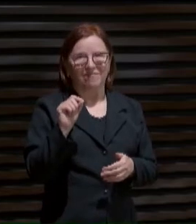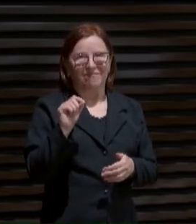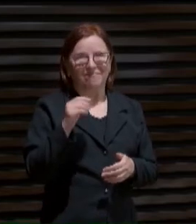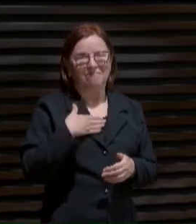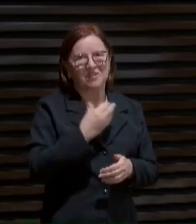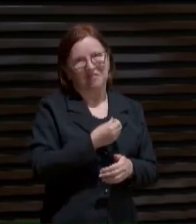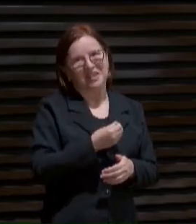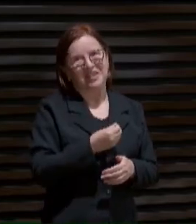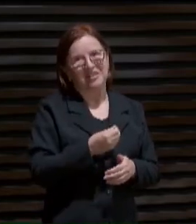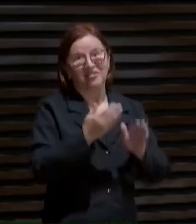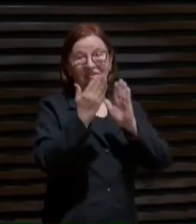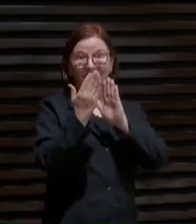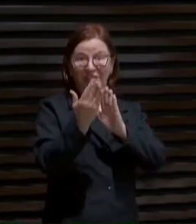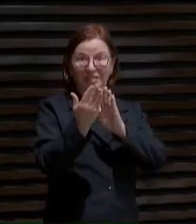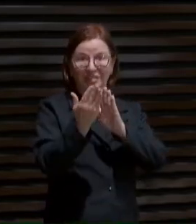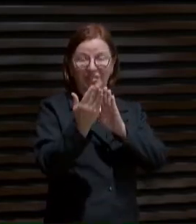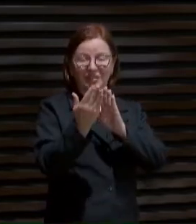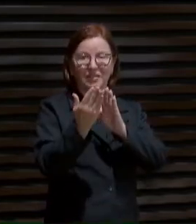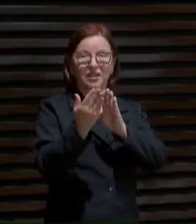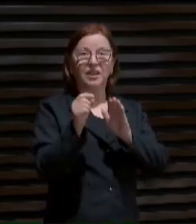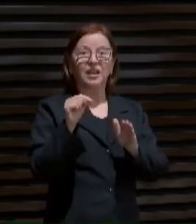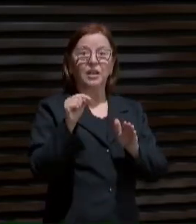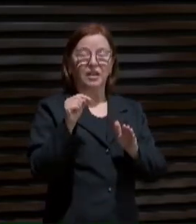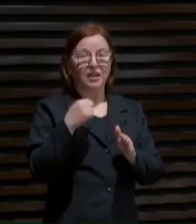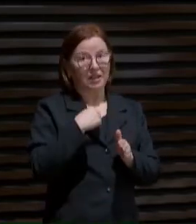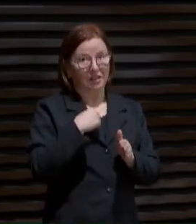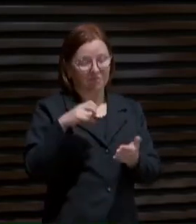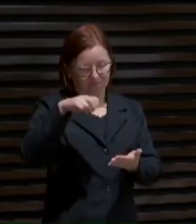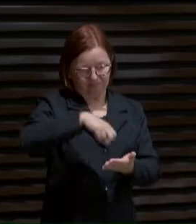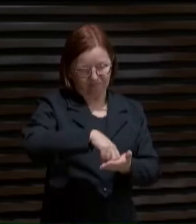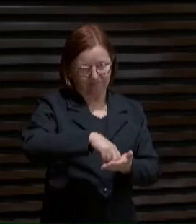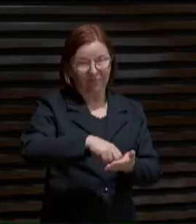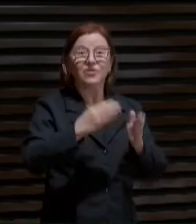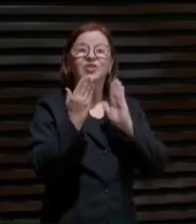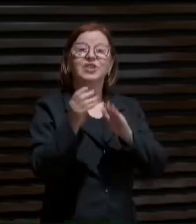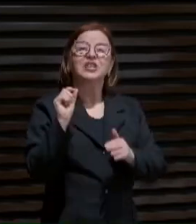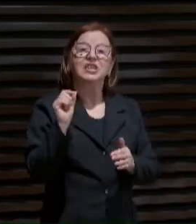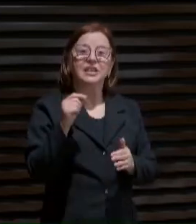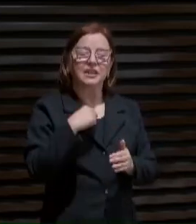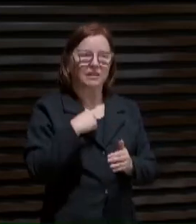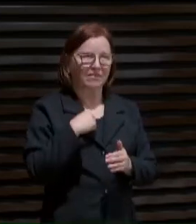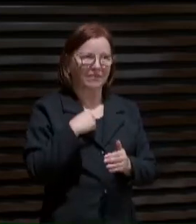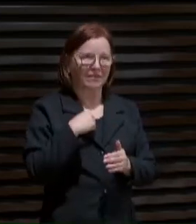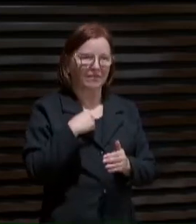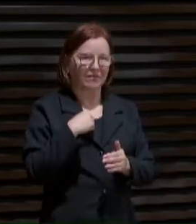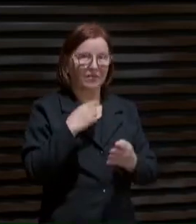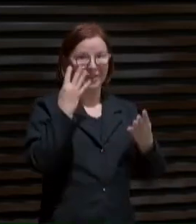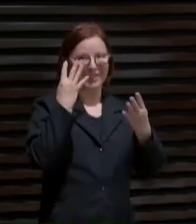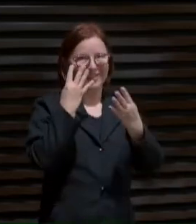em diante de quem eu tenho-me prostrado em diante de quem eu tenho